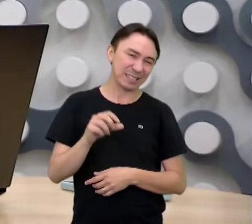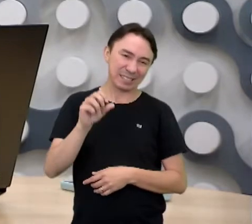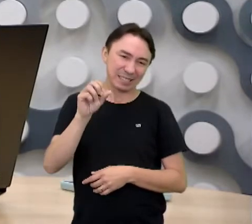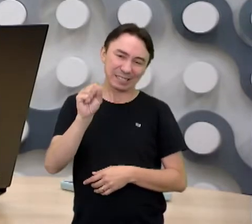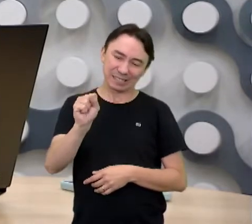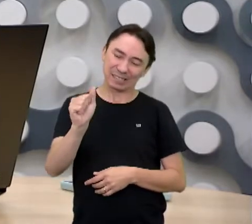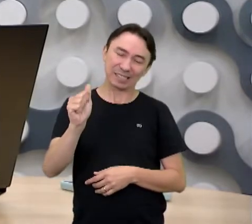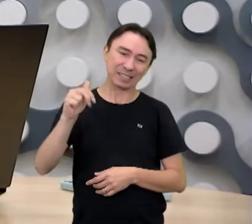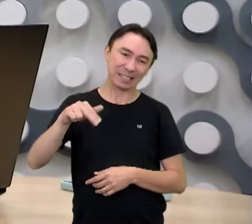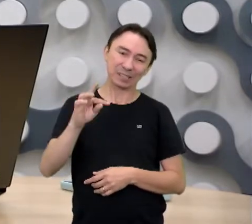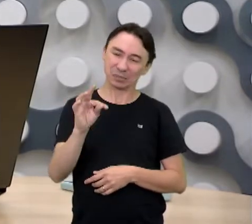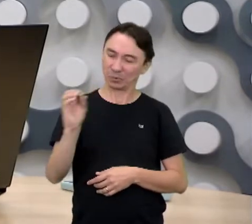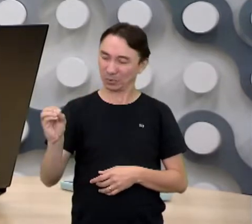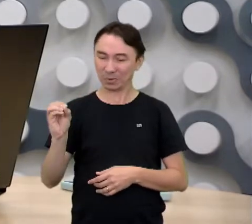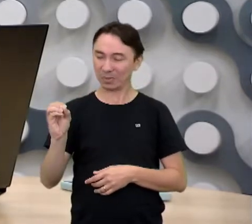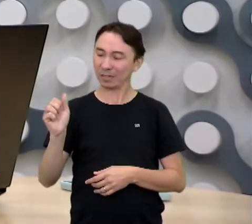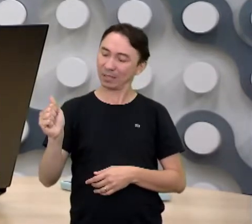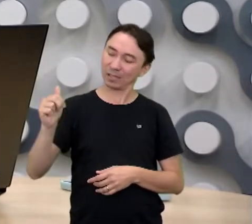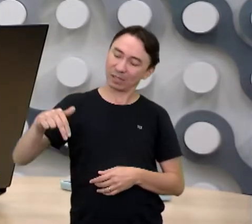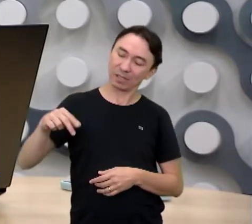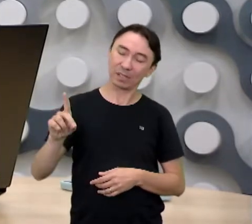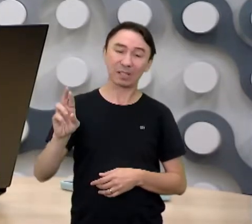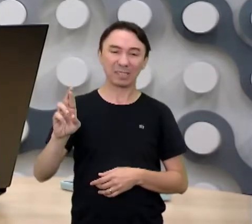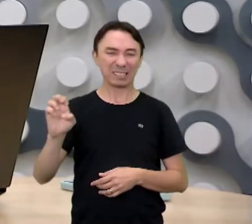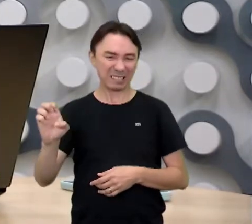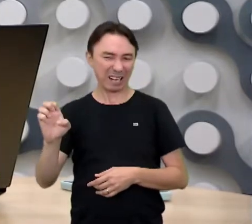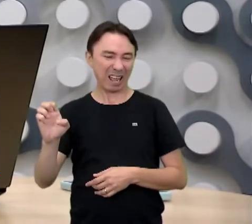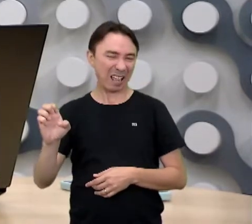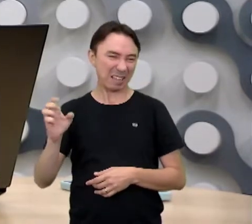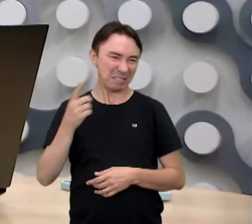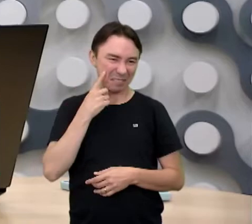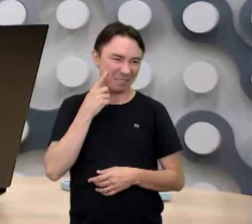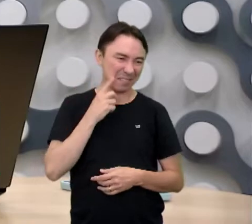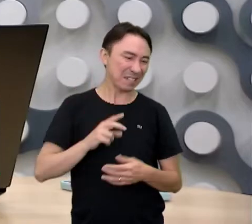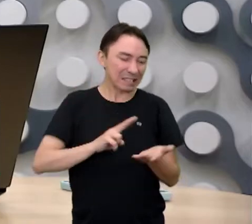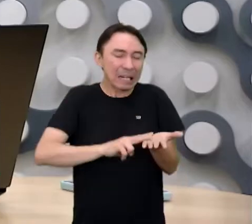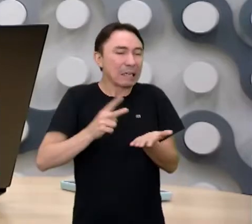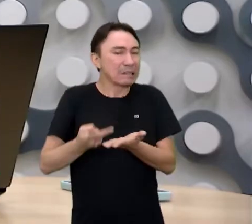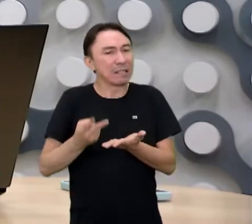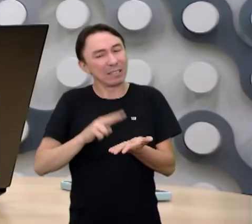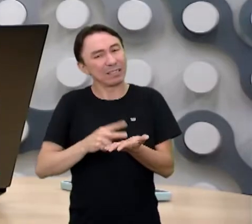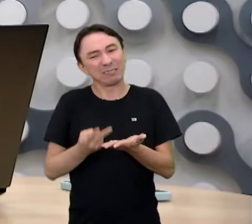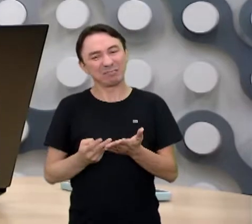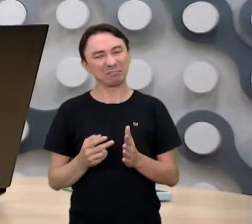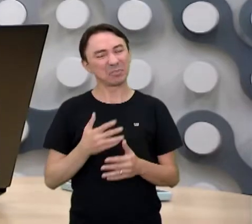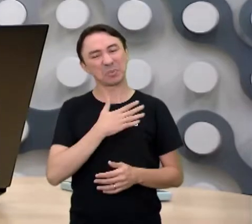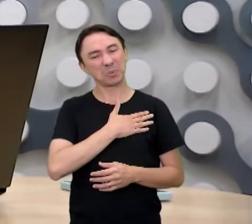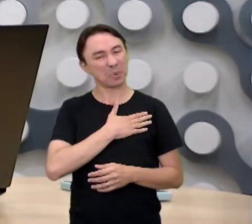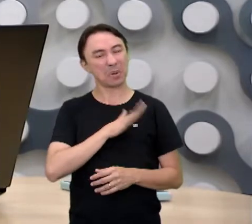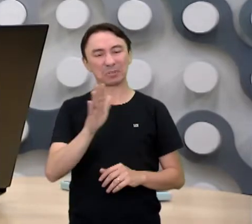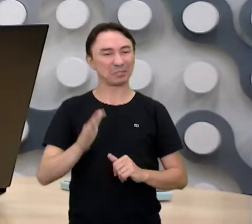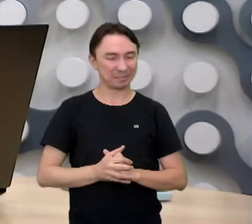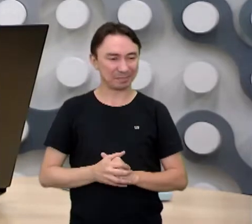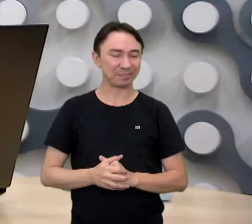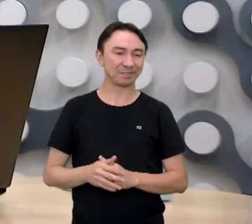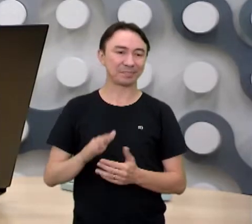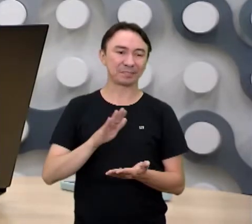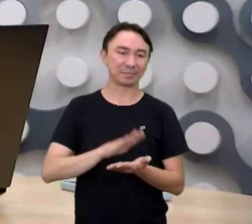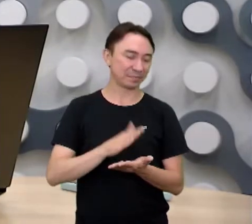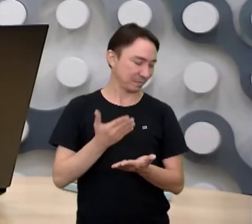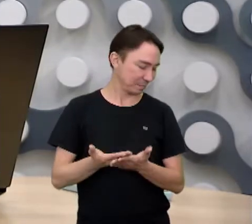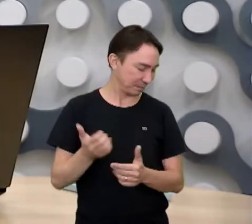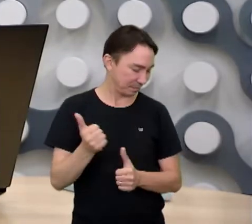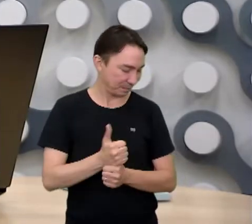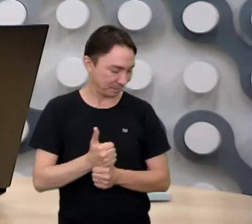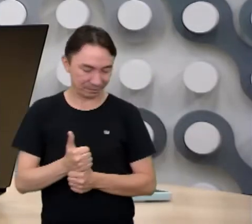fazer tradução, né, de palavras em inglês, né? Então eu sempre chamo aí de falhas de San Andreas, né? Então até ficar mais chique,